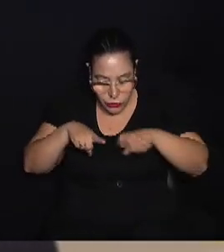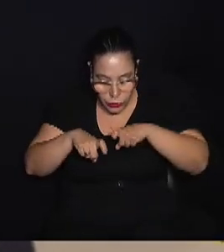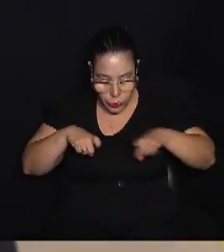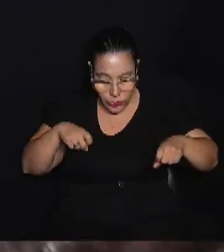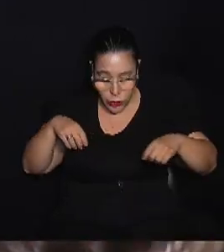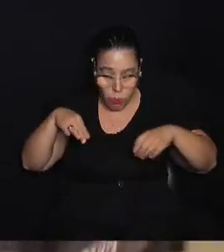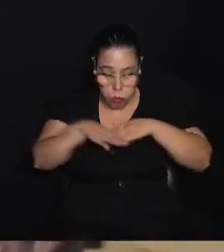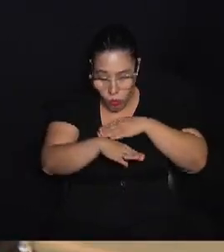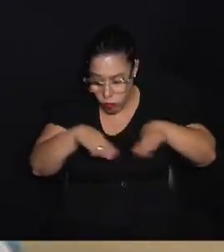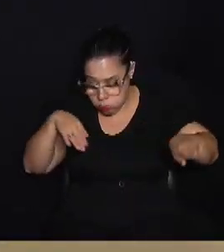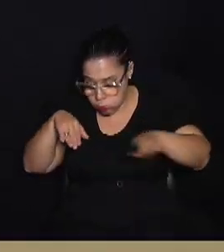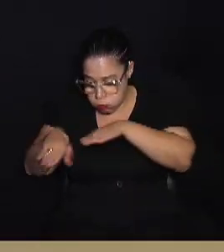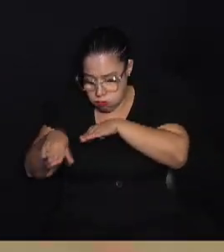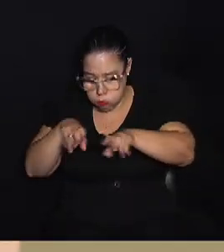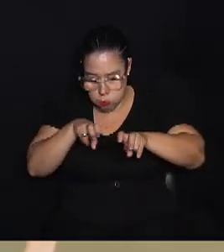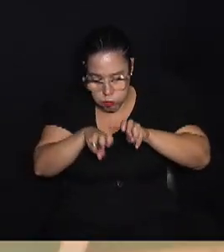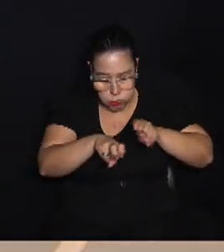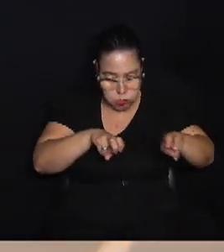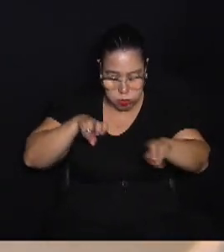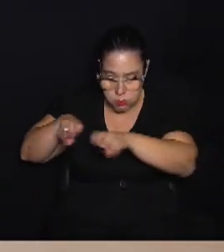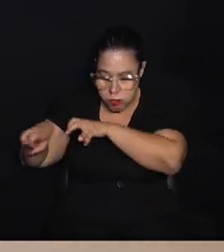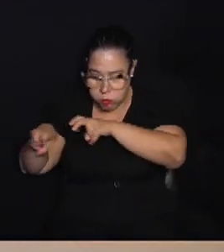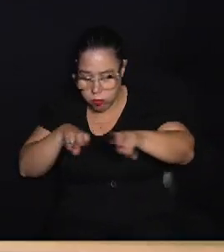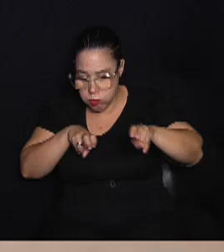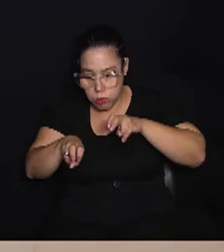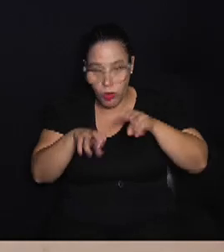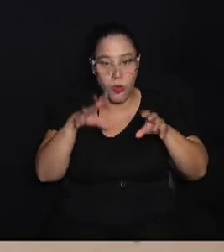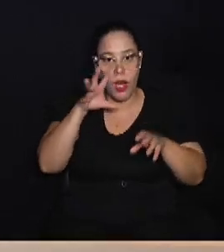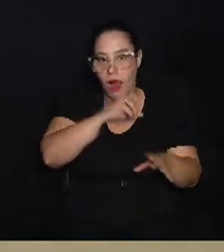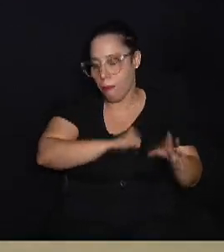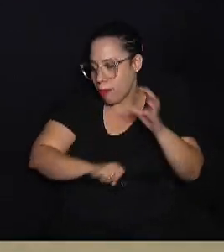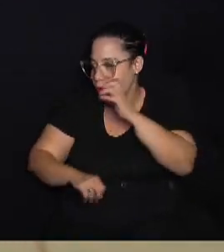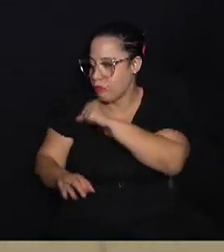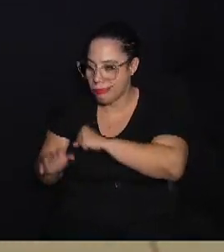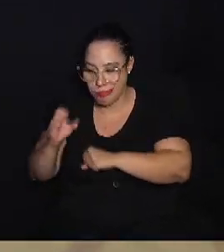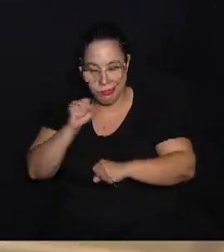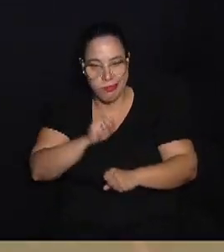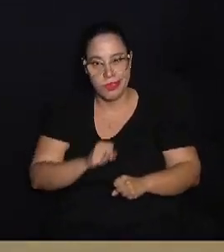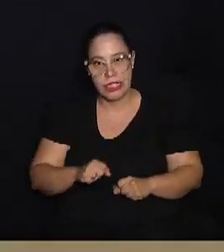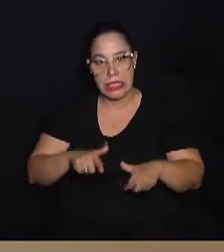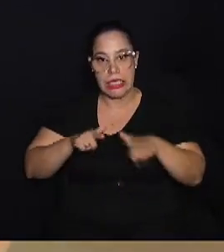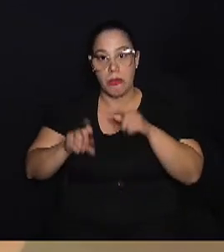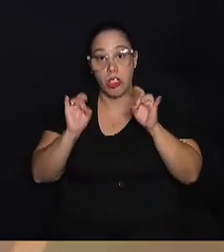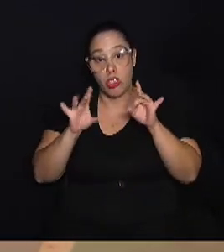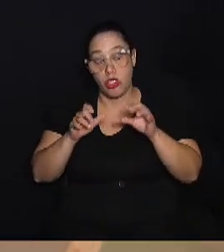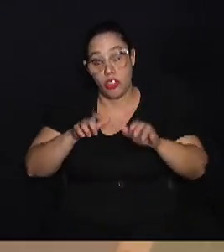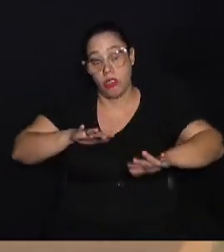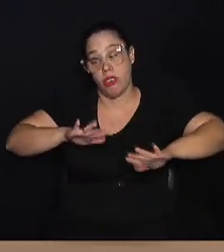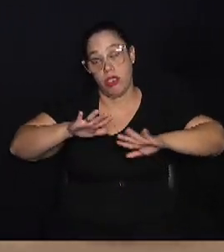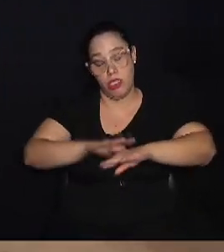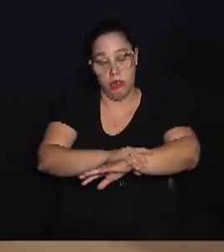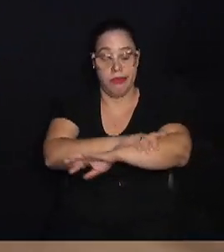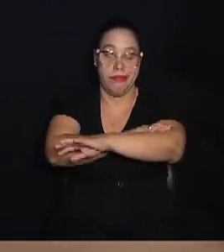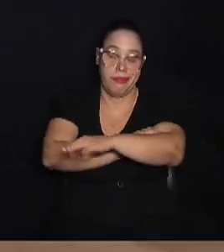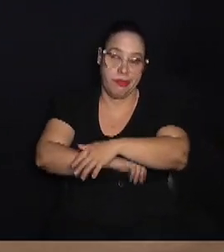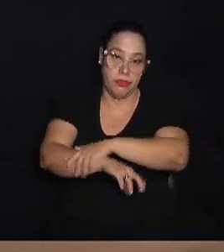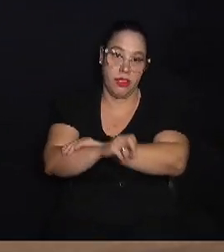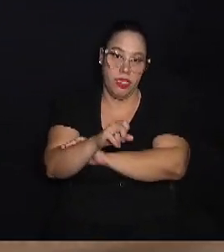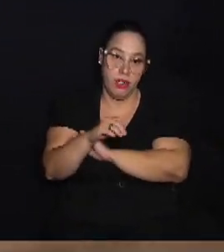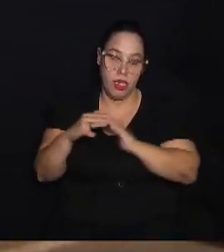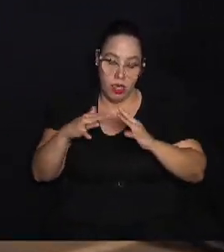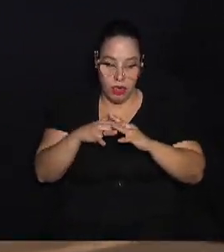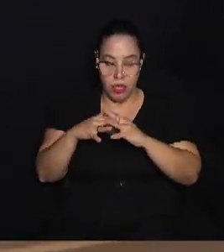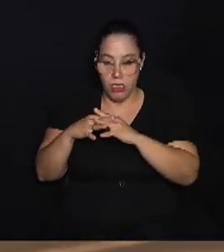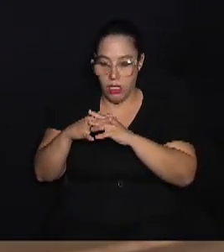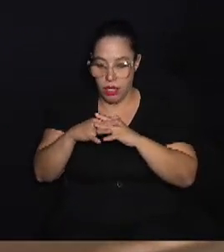por jogo. É muito, muito rápido, muito intenso para quem trabalha só no braço. Rafa, e como no rugby de